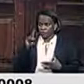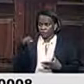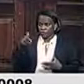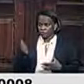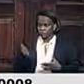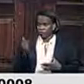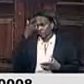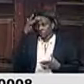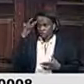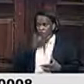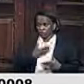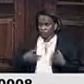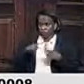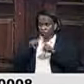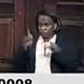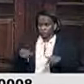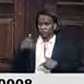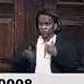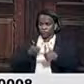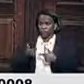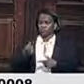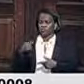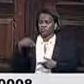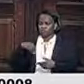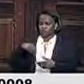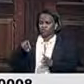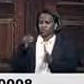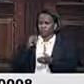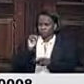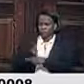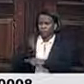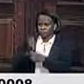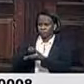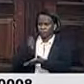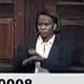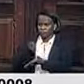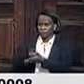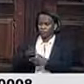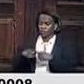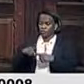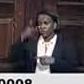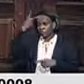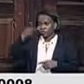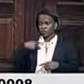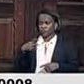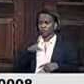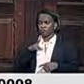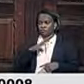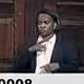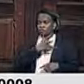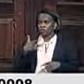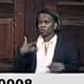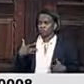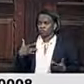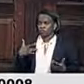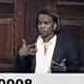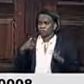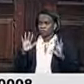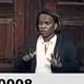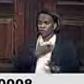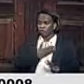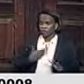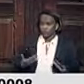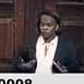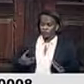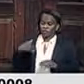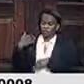público contribuiu ao longo da sua vida para ter a sua rede própria de saúde. E o governo